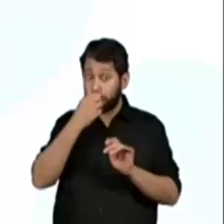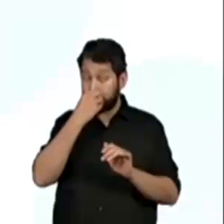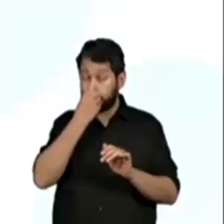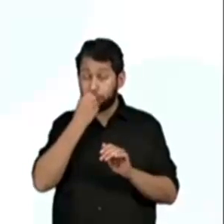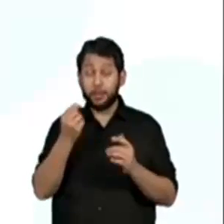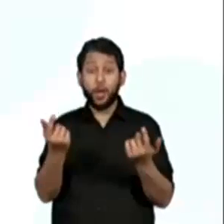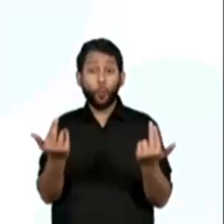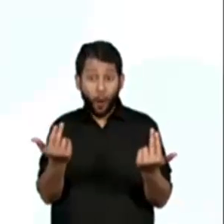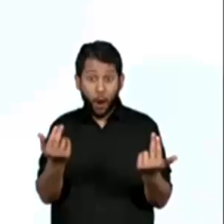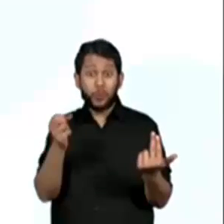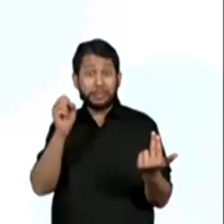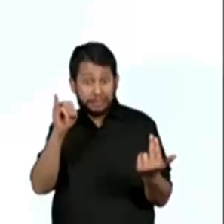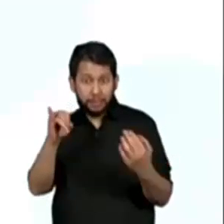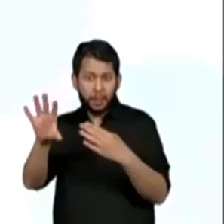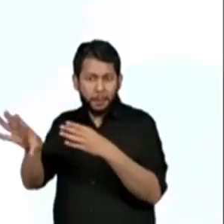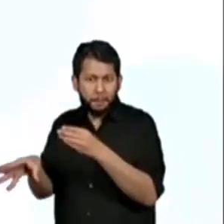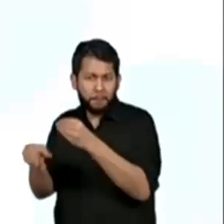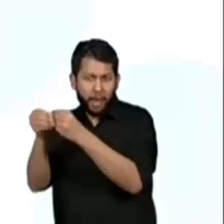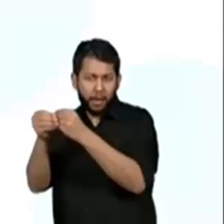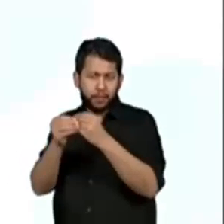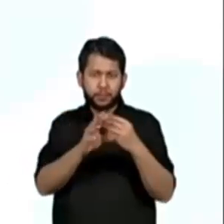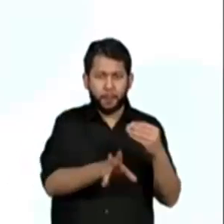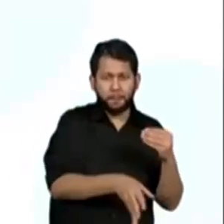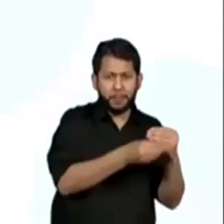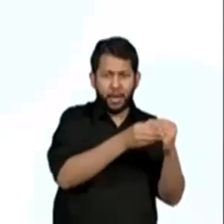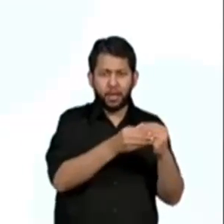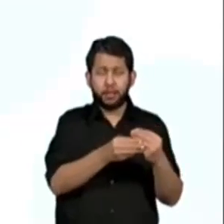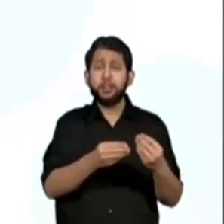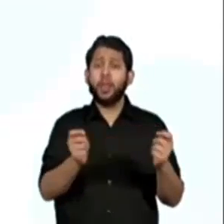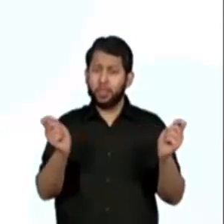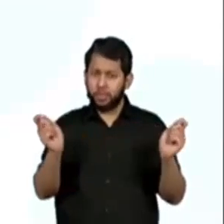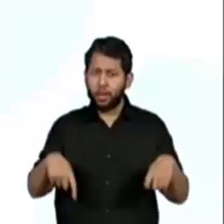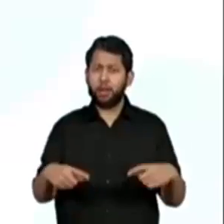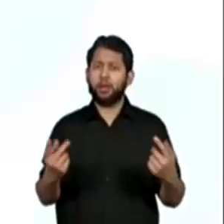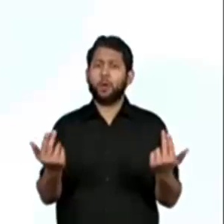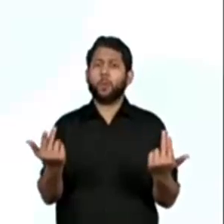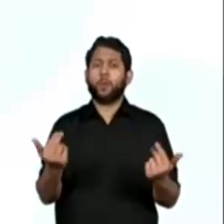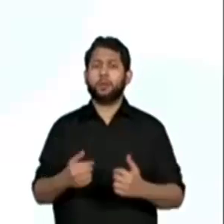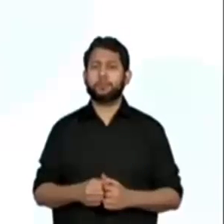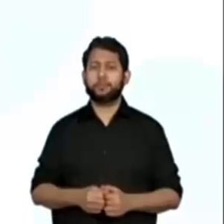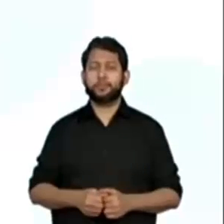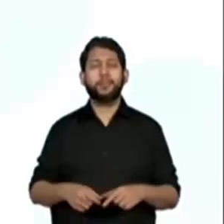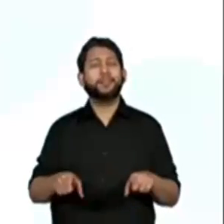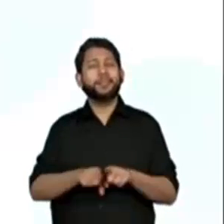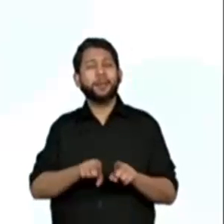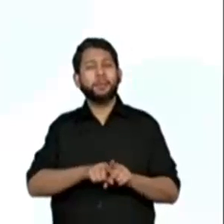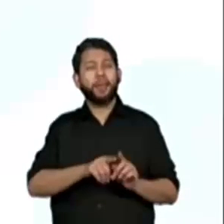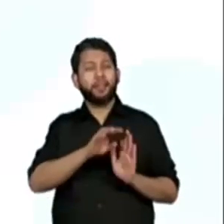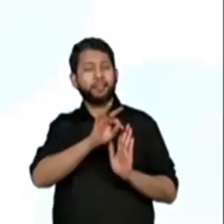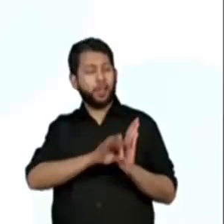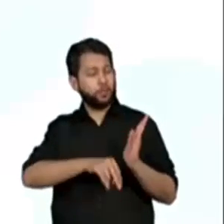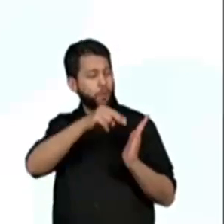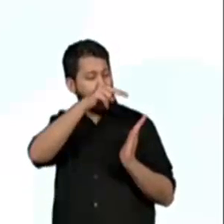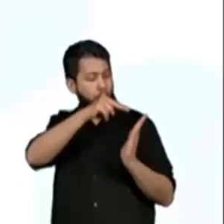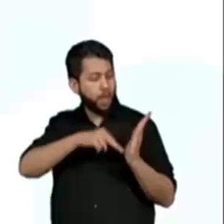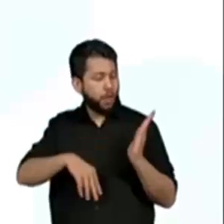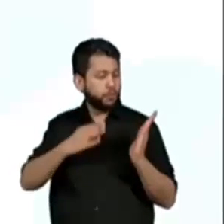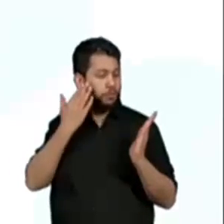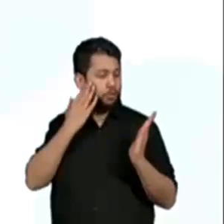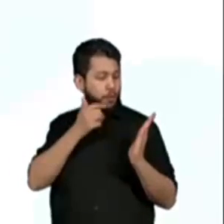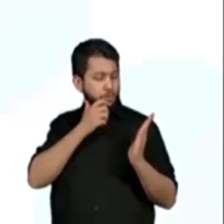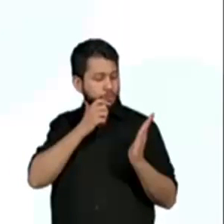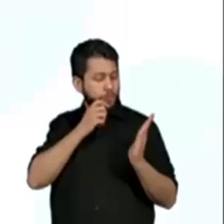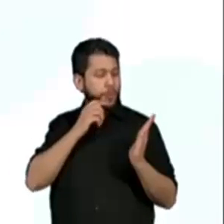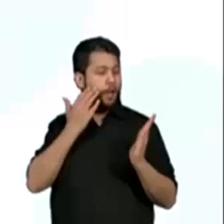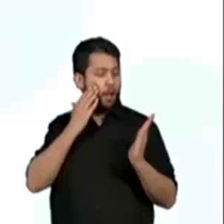somar um termo em uma equação. E também fizemos a leitura e a interpretação do enunciado.